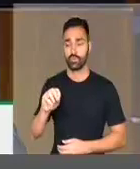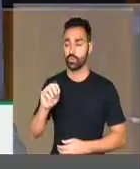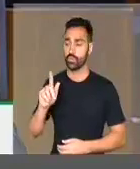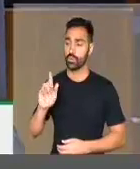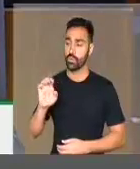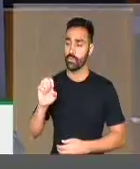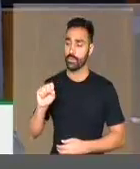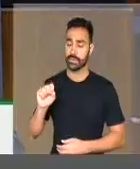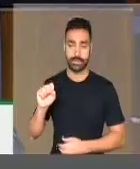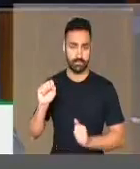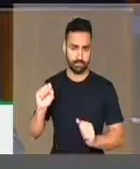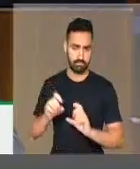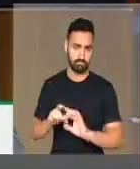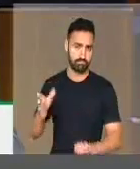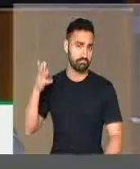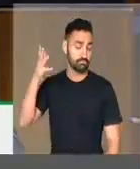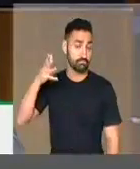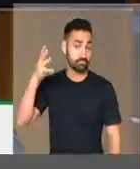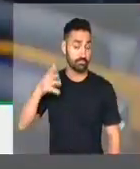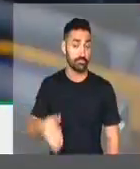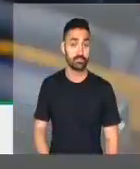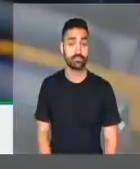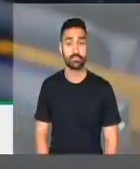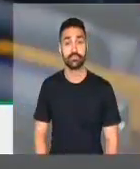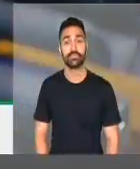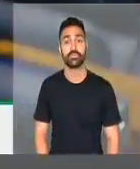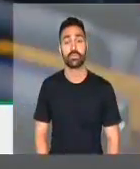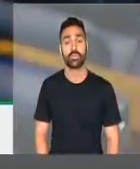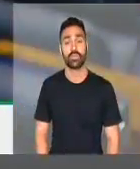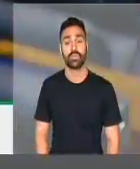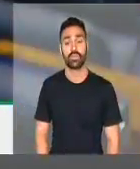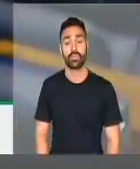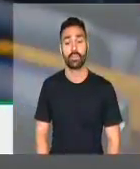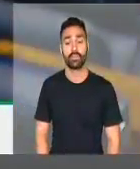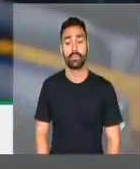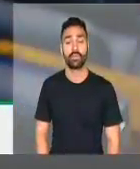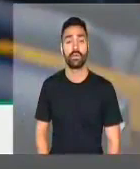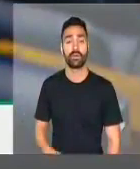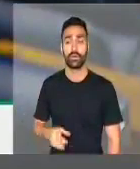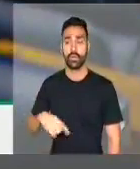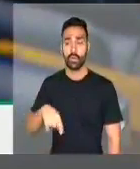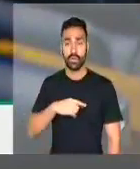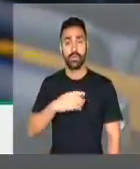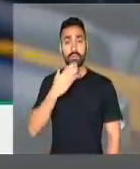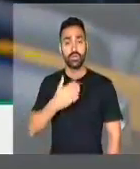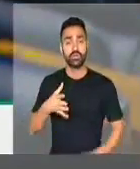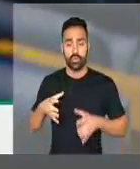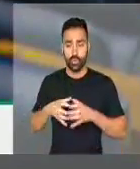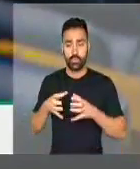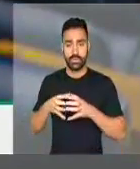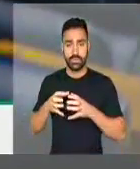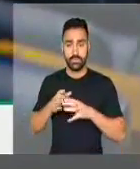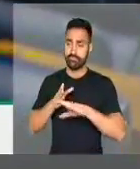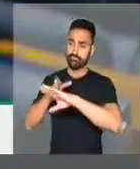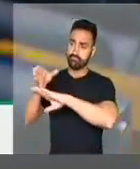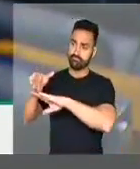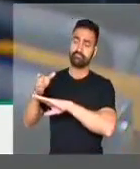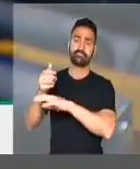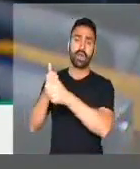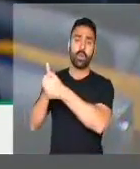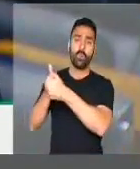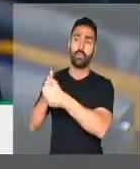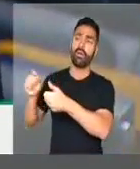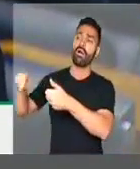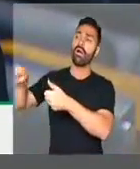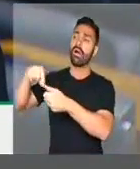para sua manifestação se o presidente nós pedir uma comissão externa que acompanha nova das transnordestina que